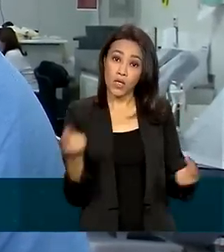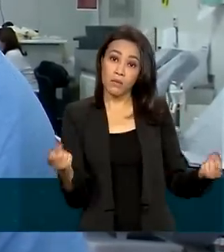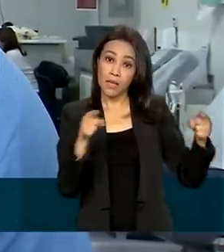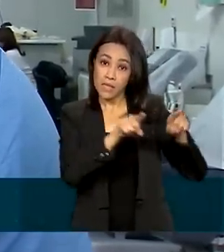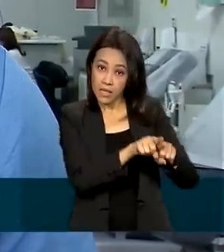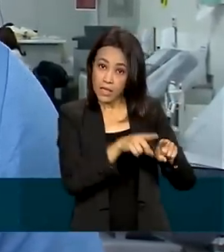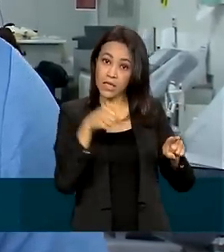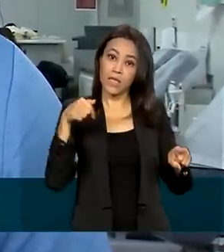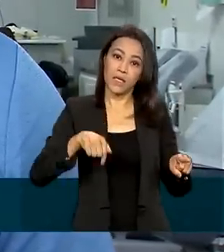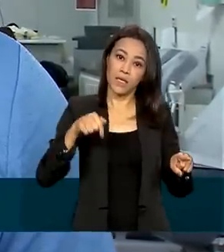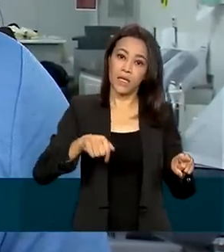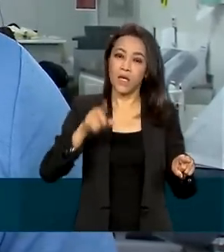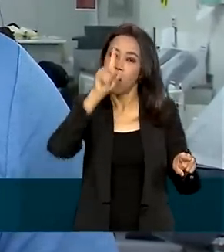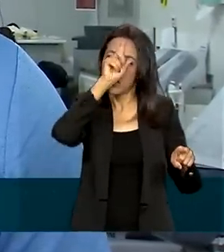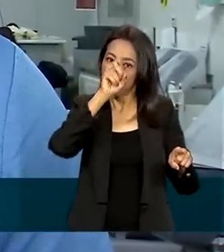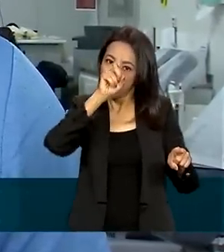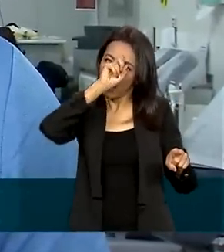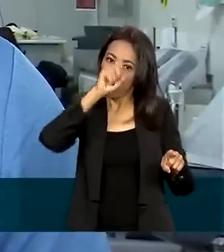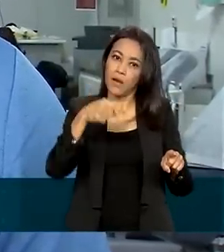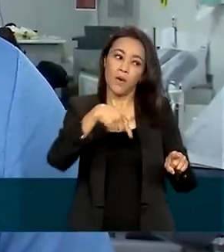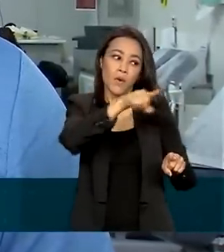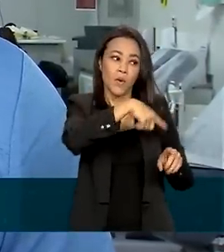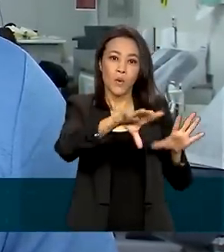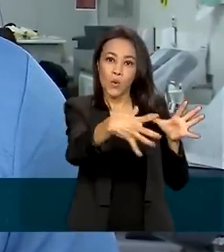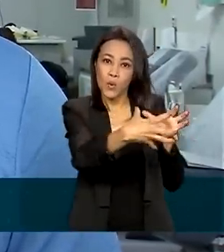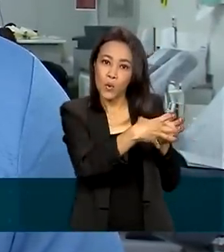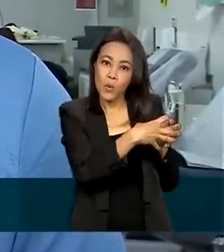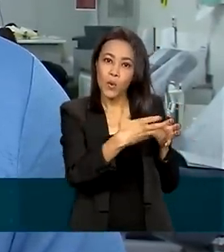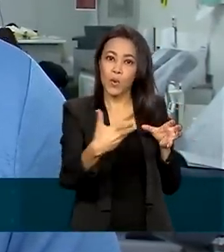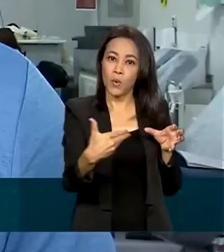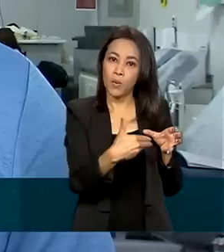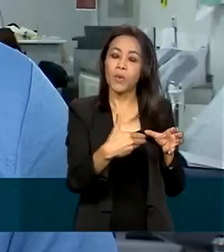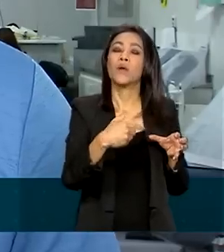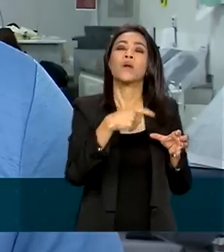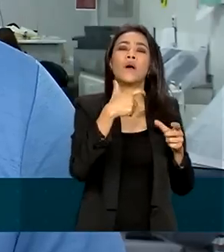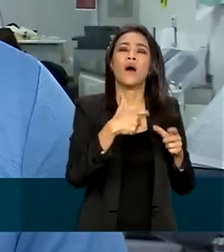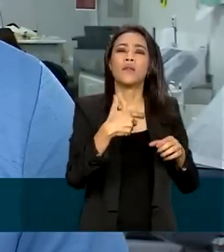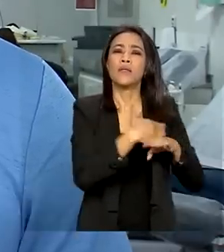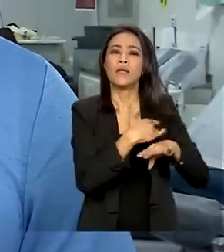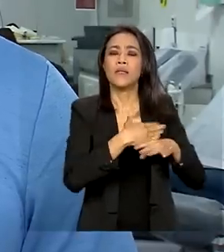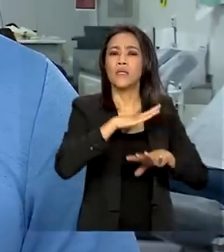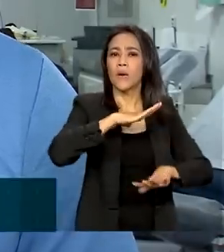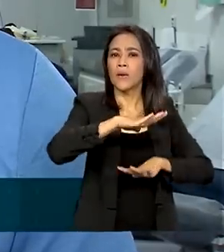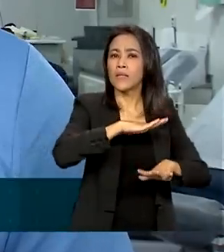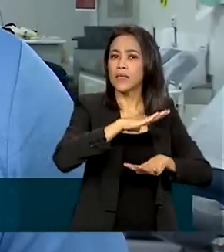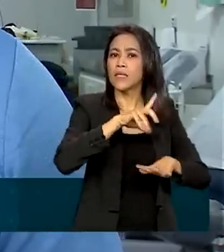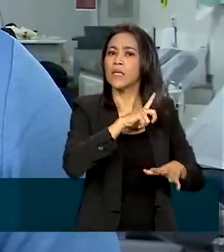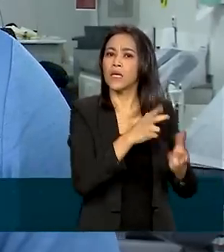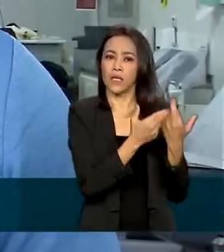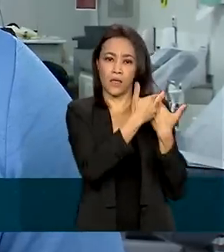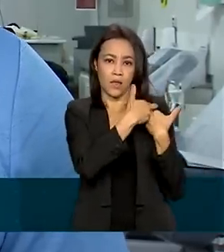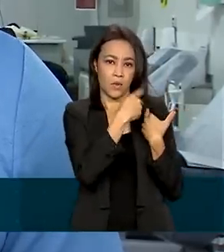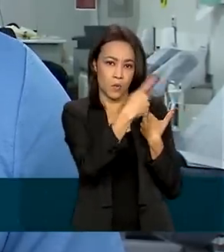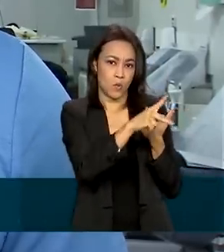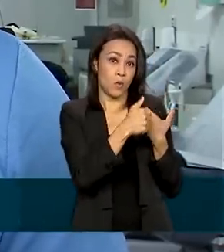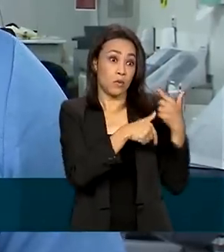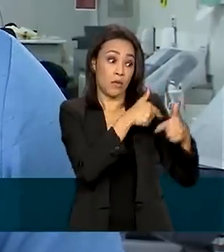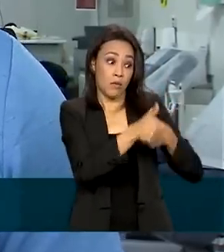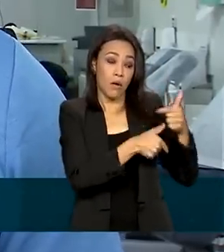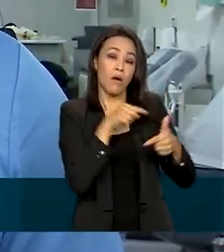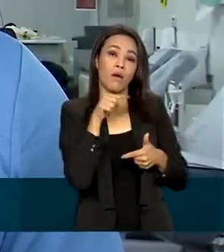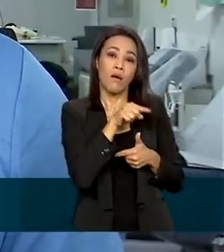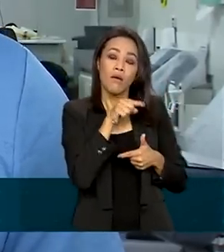né, Brasília, onde a equipe de Master Águas Lindas é responsável por esse trabalho, né, de captar